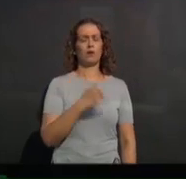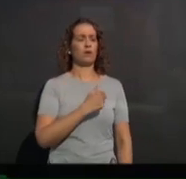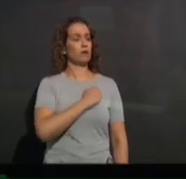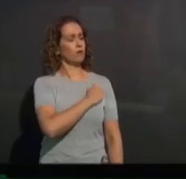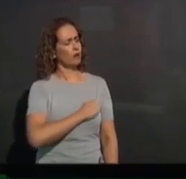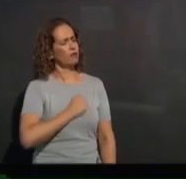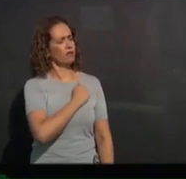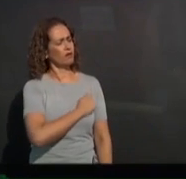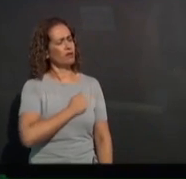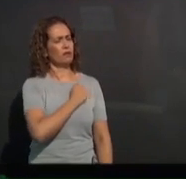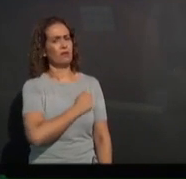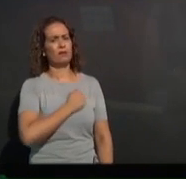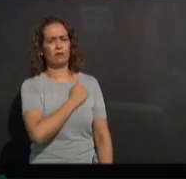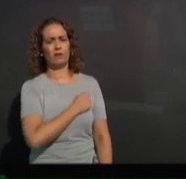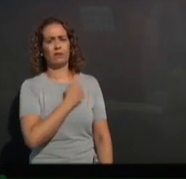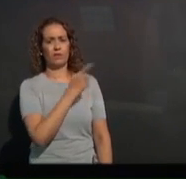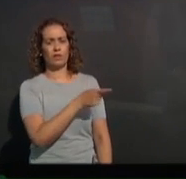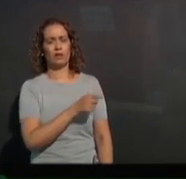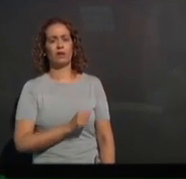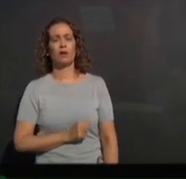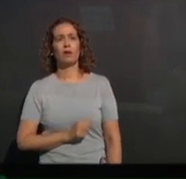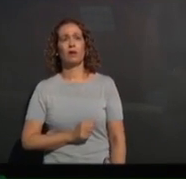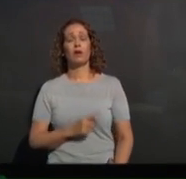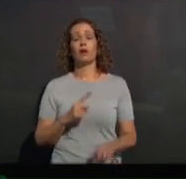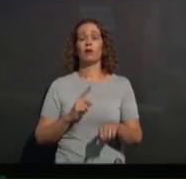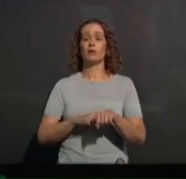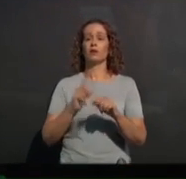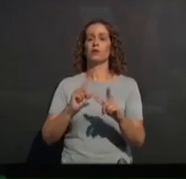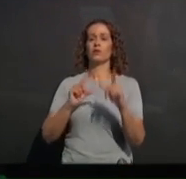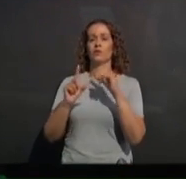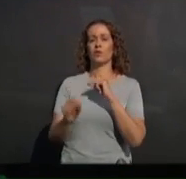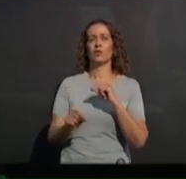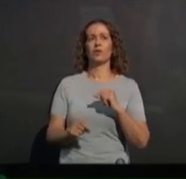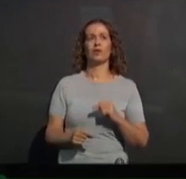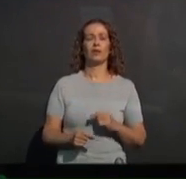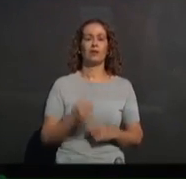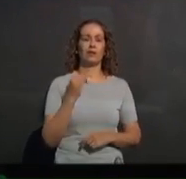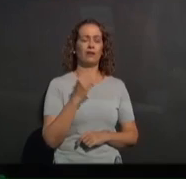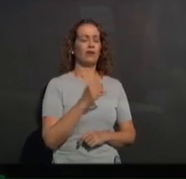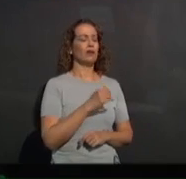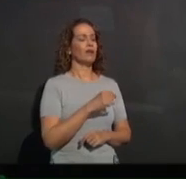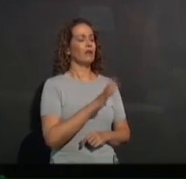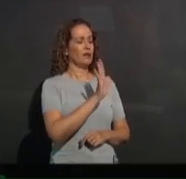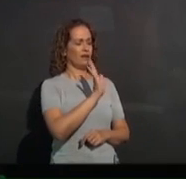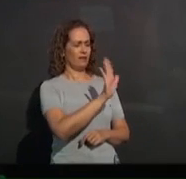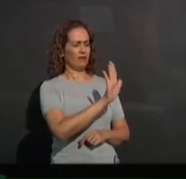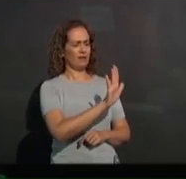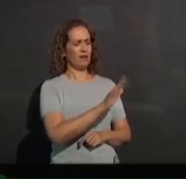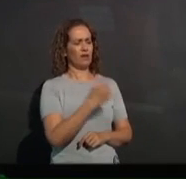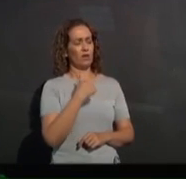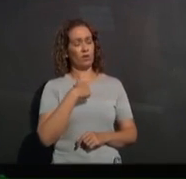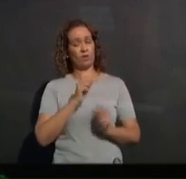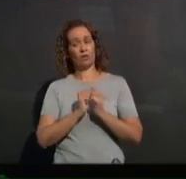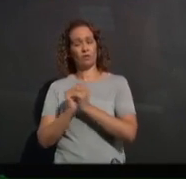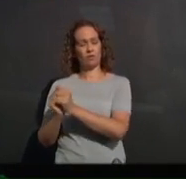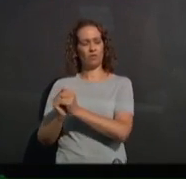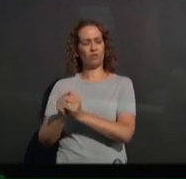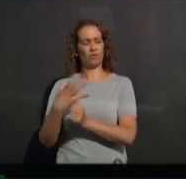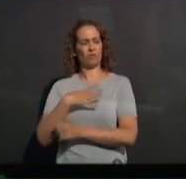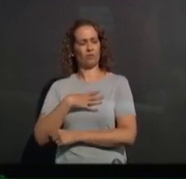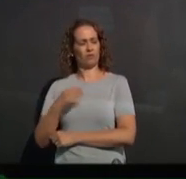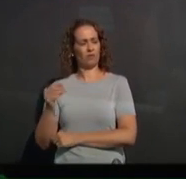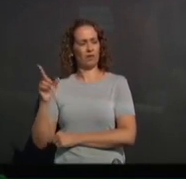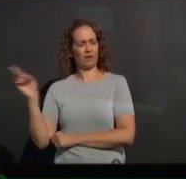saudade. Aí, imagina na hora de ir embora aqui, eu falar assim, estou indo com os meninos ali. Fazer o quê? Não, nós, a gente vão